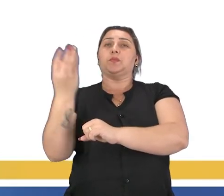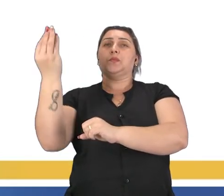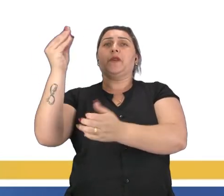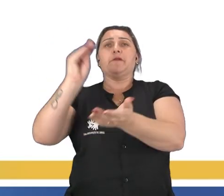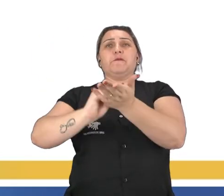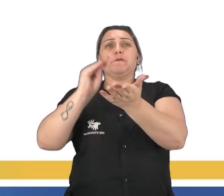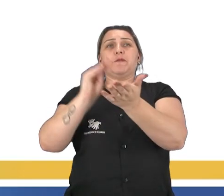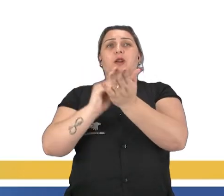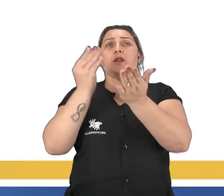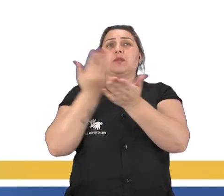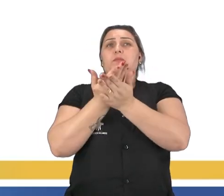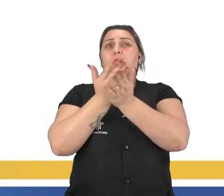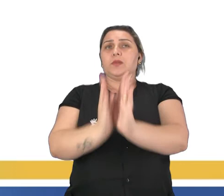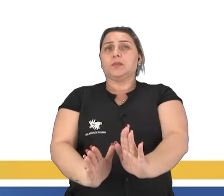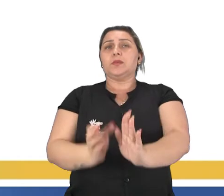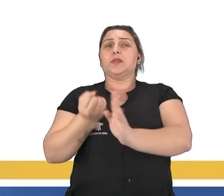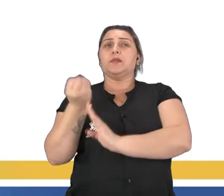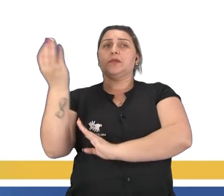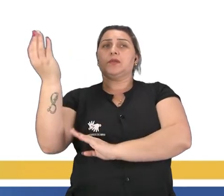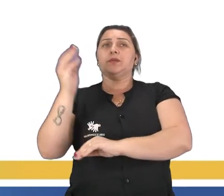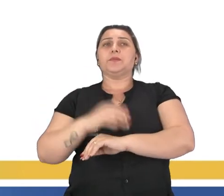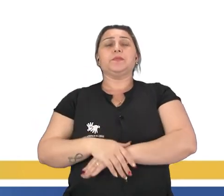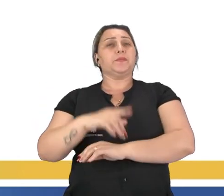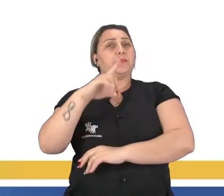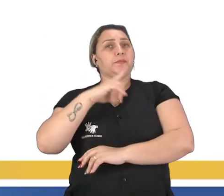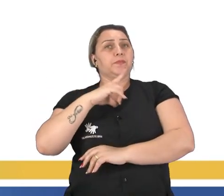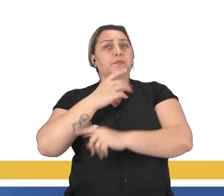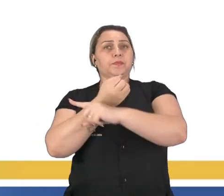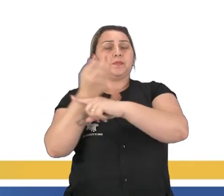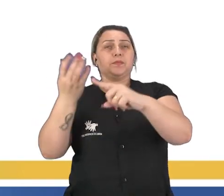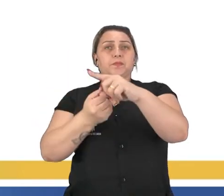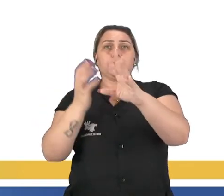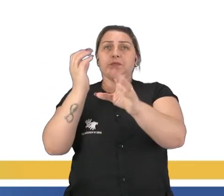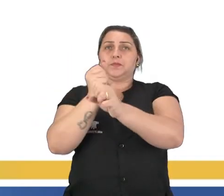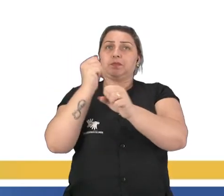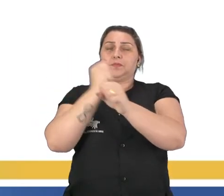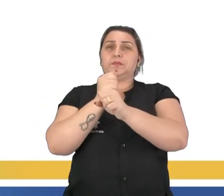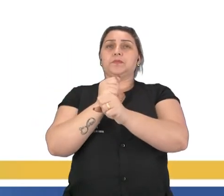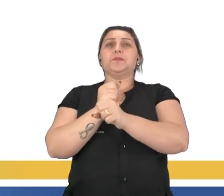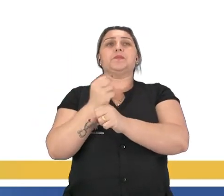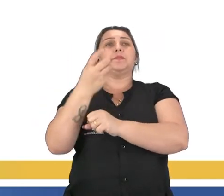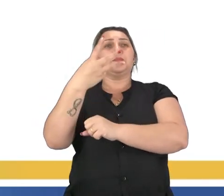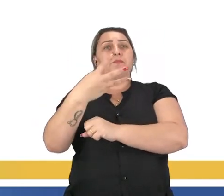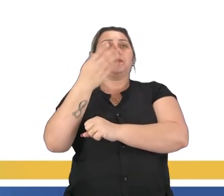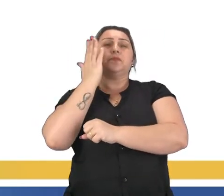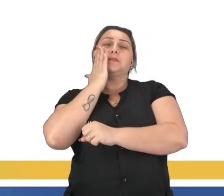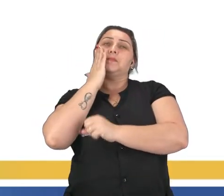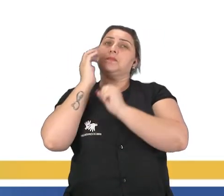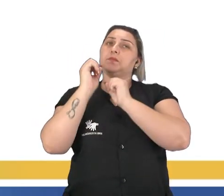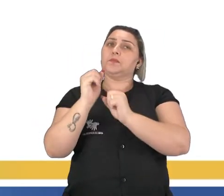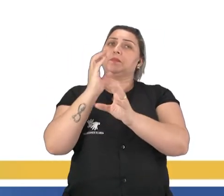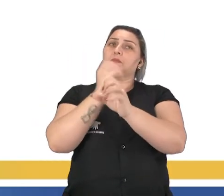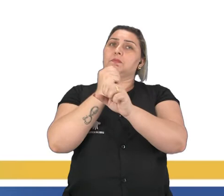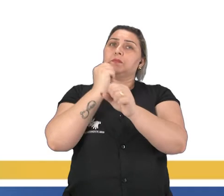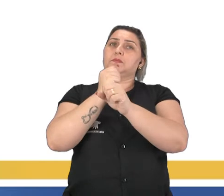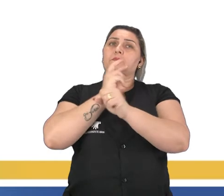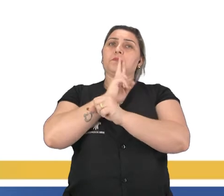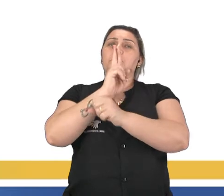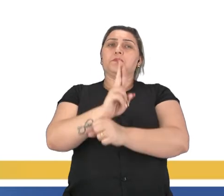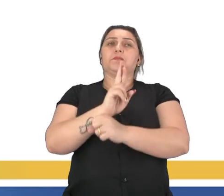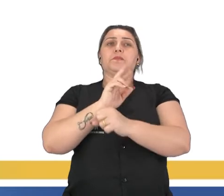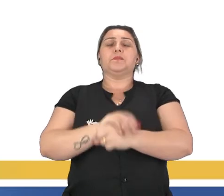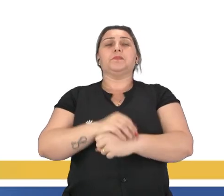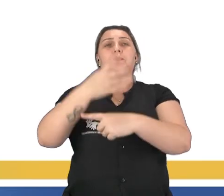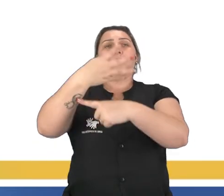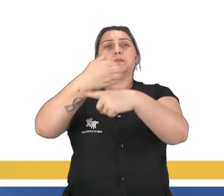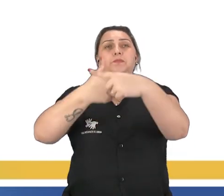falta para ele terminar a viagem? Para obtermos a fração do percurso total percorrido nos 3 dias, podemos calcular o resultado da operação a